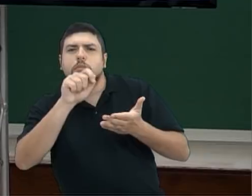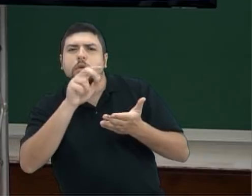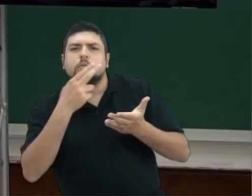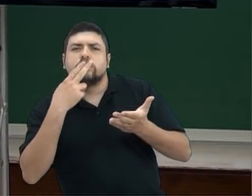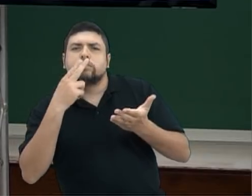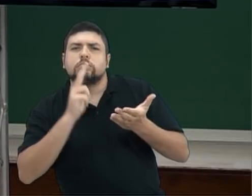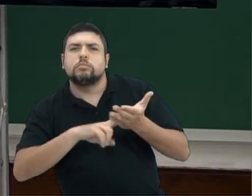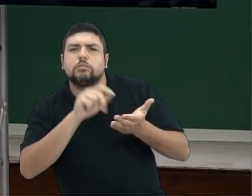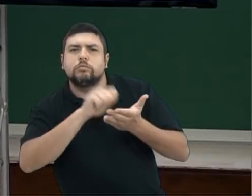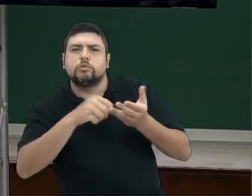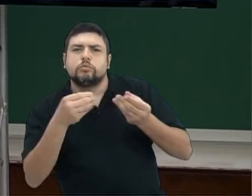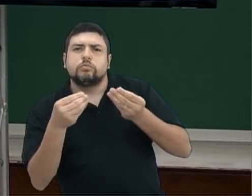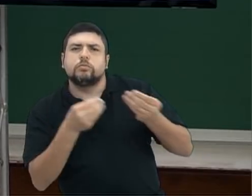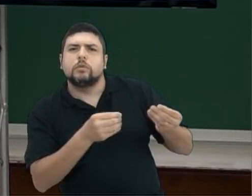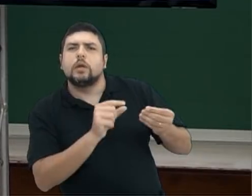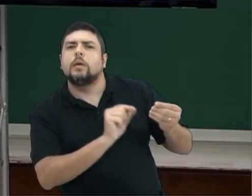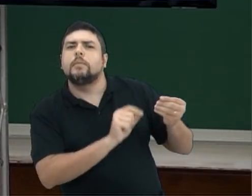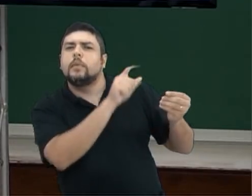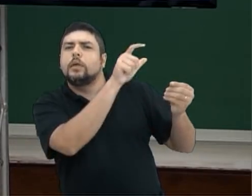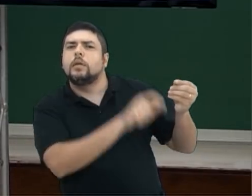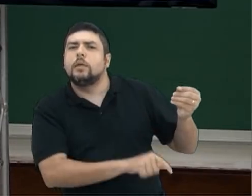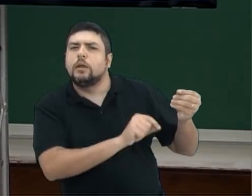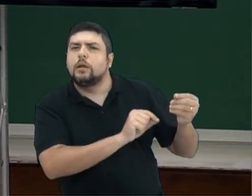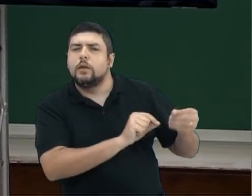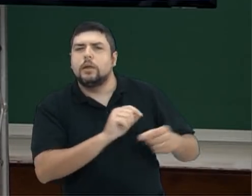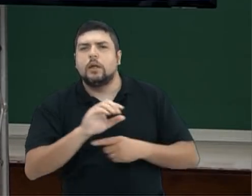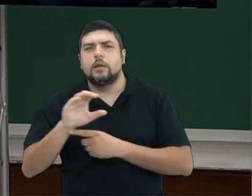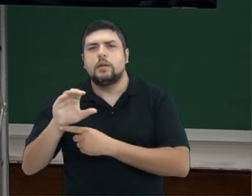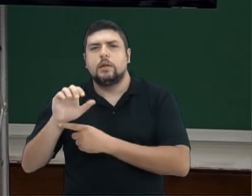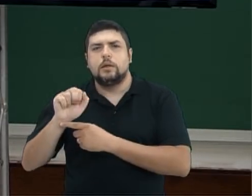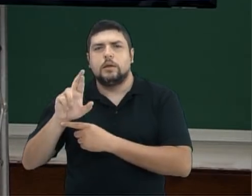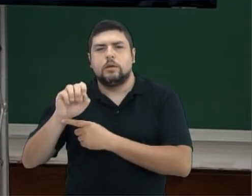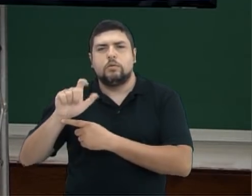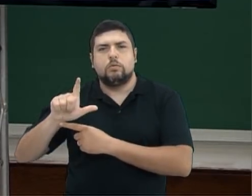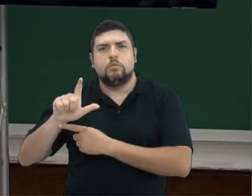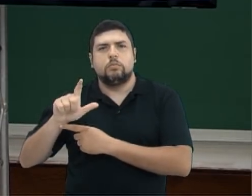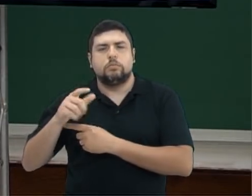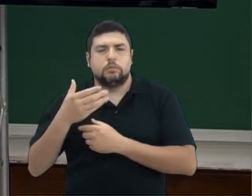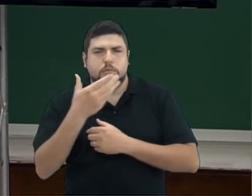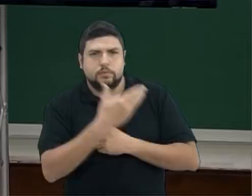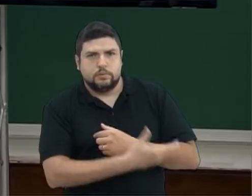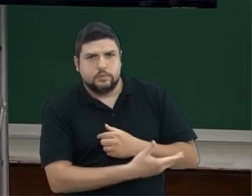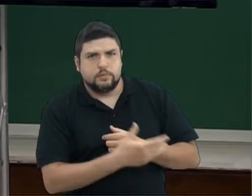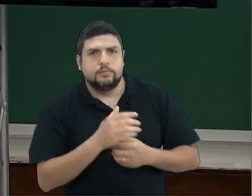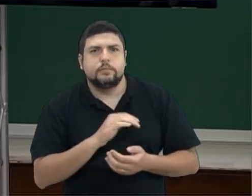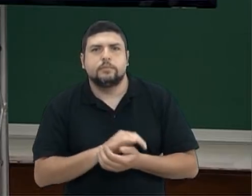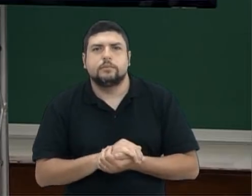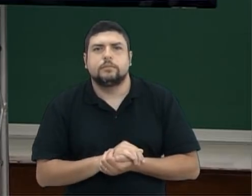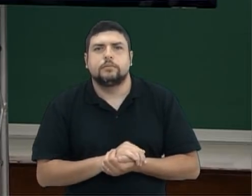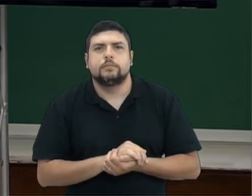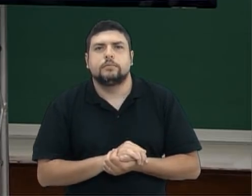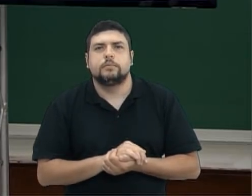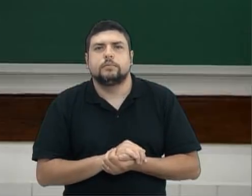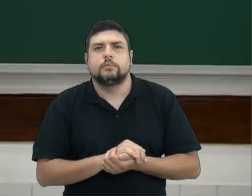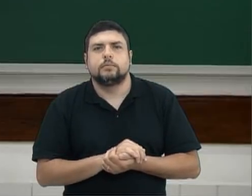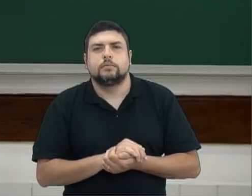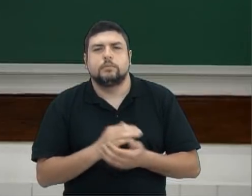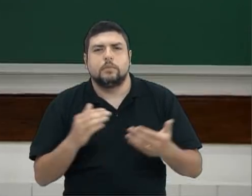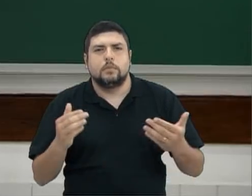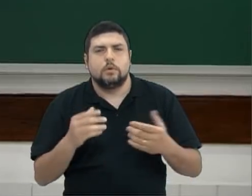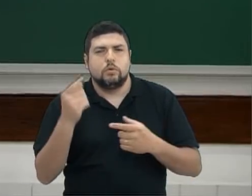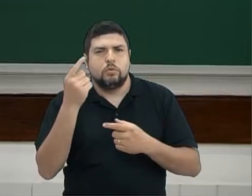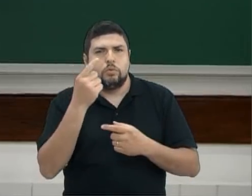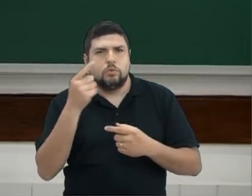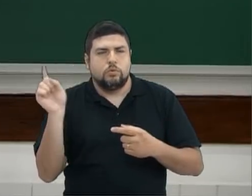a carta que a mãe está escrevendo? Para a Carol. Então, ele se refere a Carol, ok? Vamos fazer um quiz